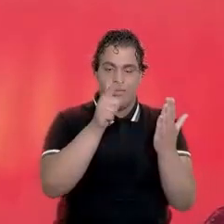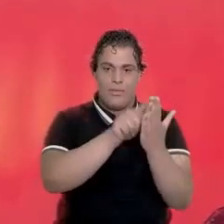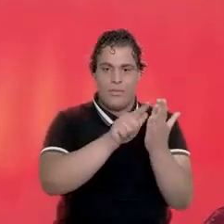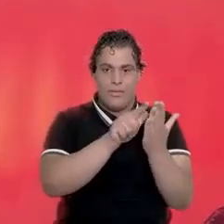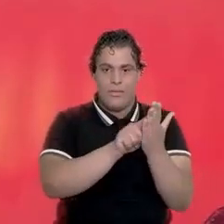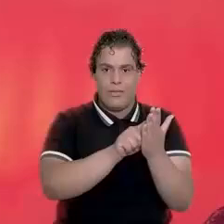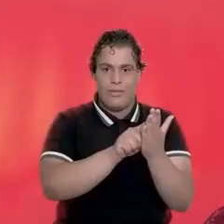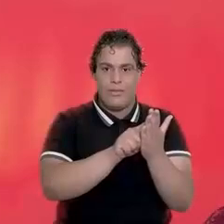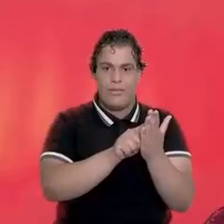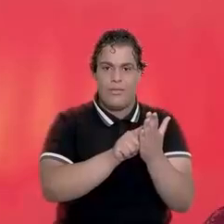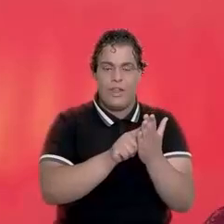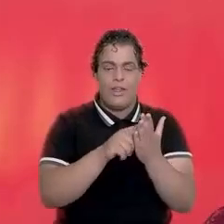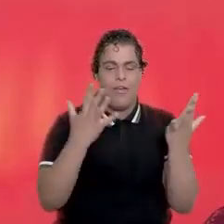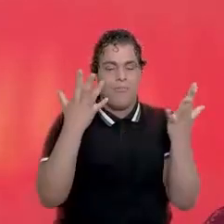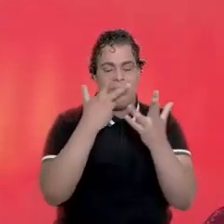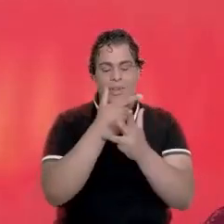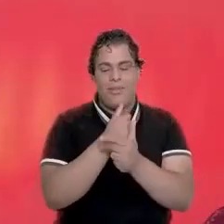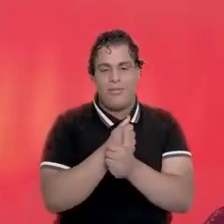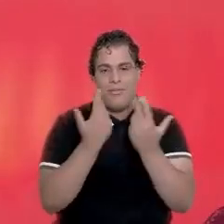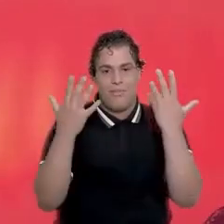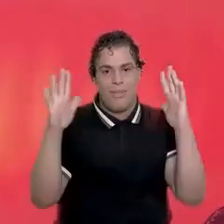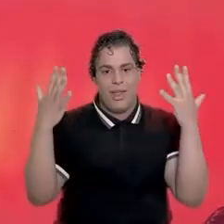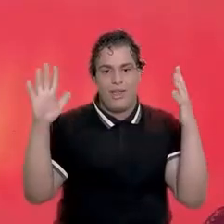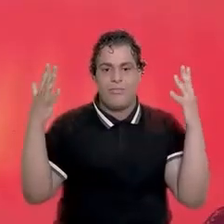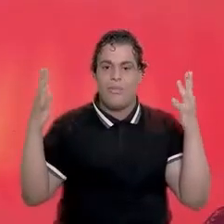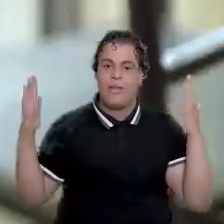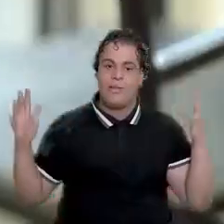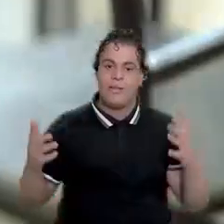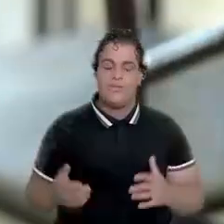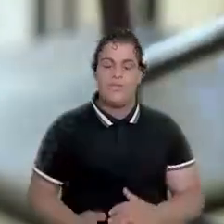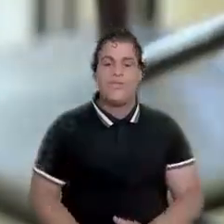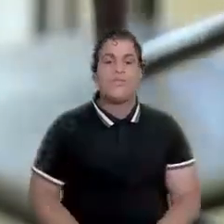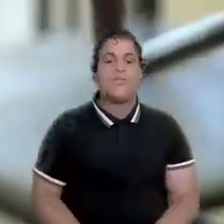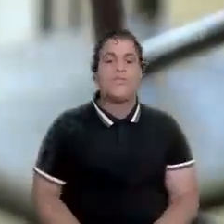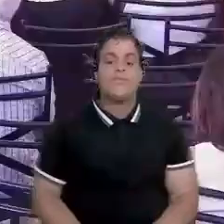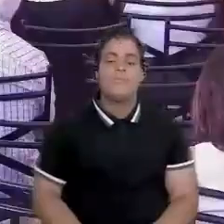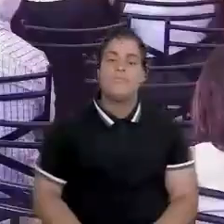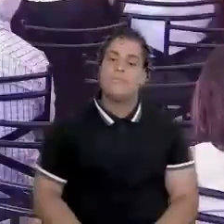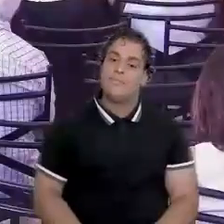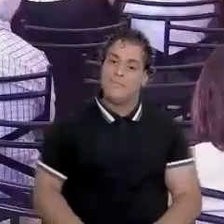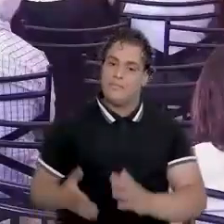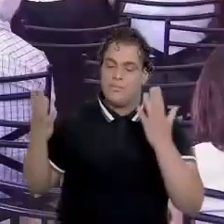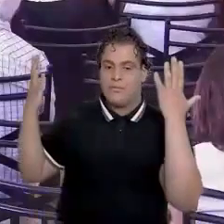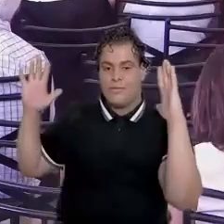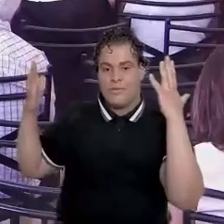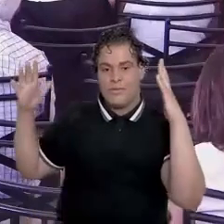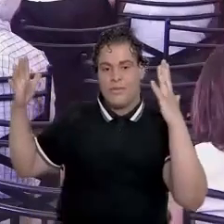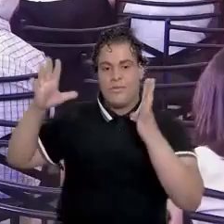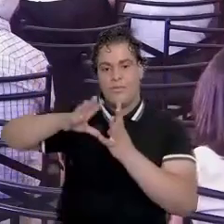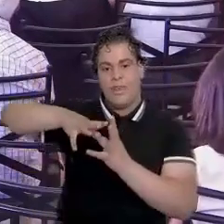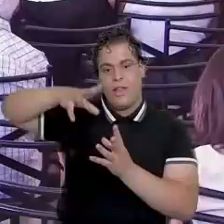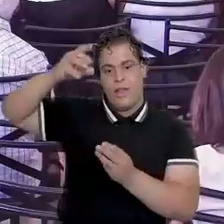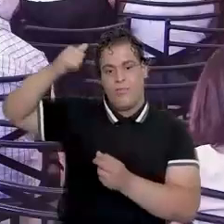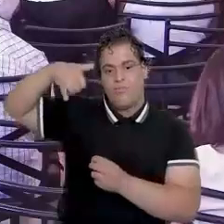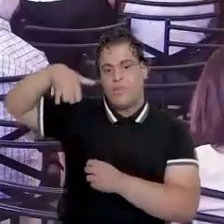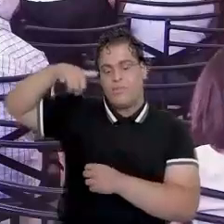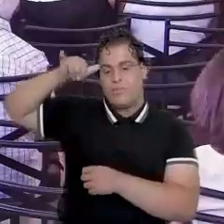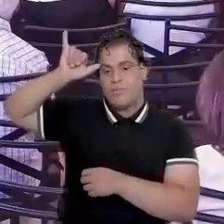esse livro maravilhoso. Parabéns pelo livro, Sônia. Este livro, Alma Sertaneja,